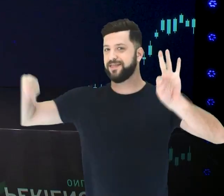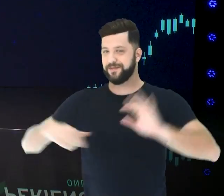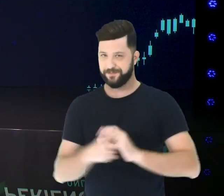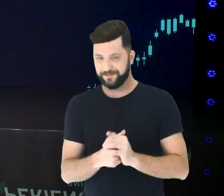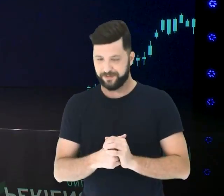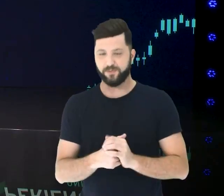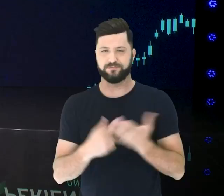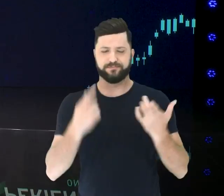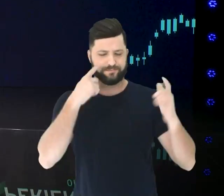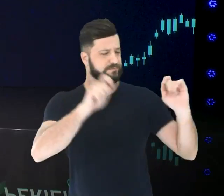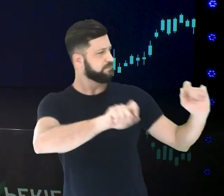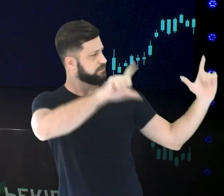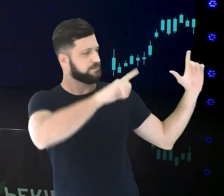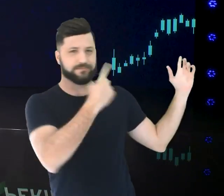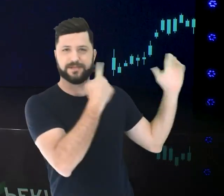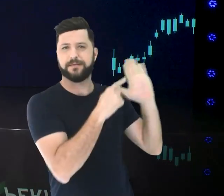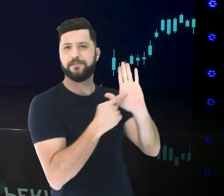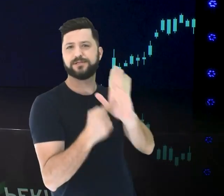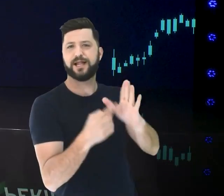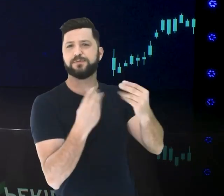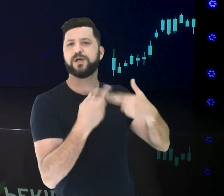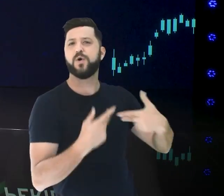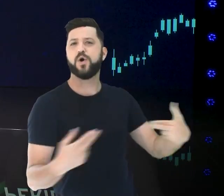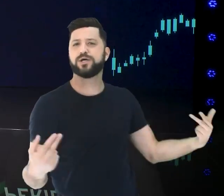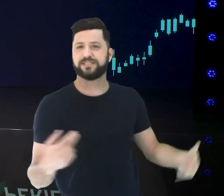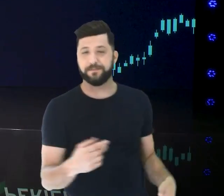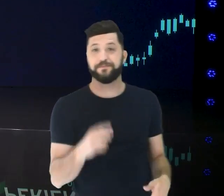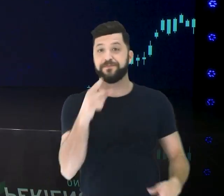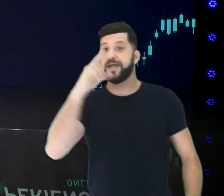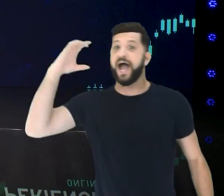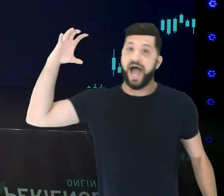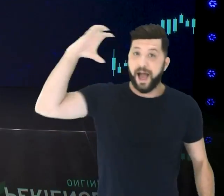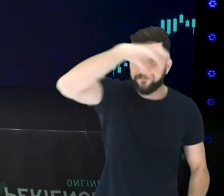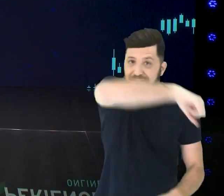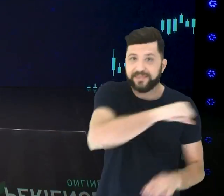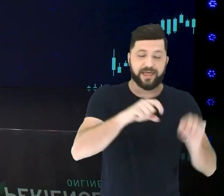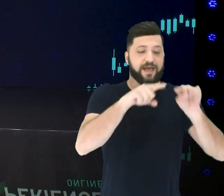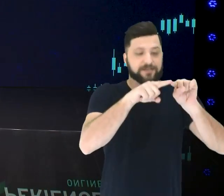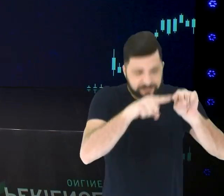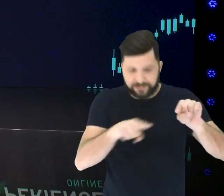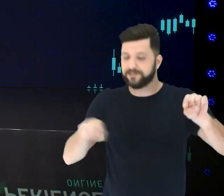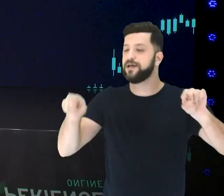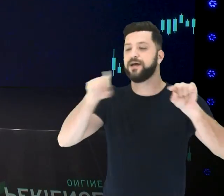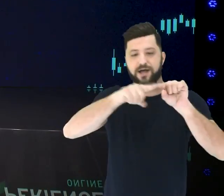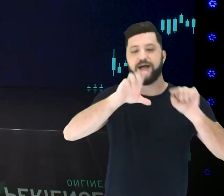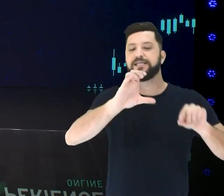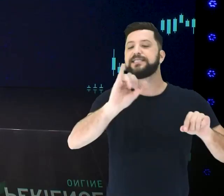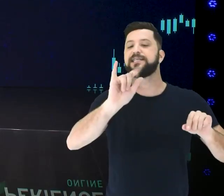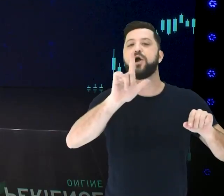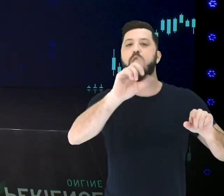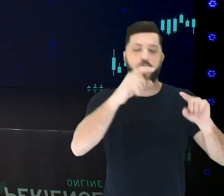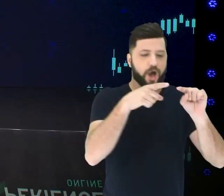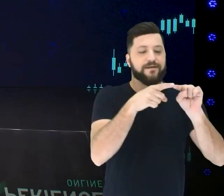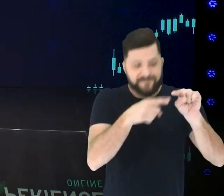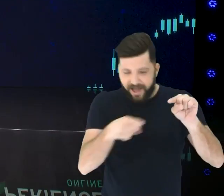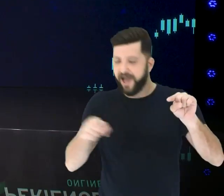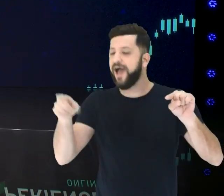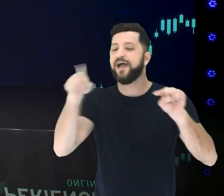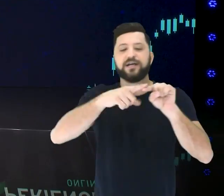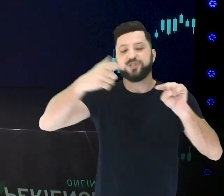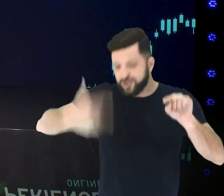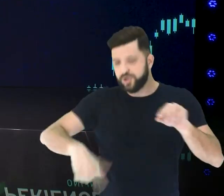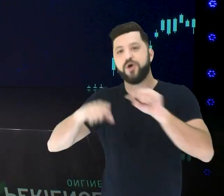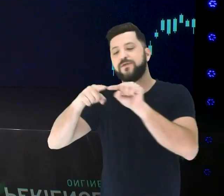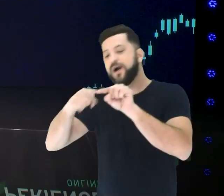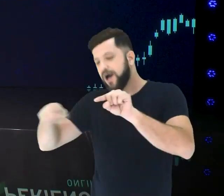ou aprenda a operar o ciclo que traz a maior probabilidade do mercado Esse é o tema da nossa palestra e